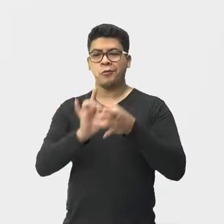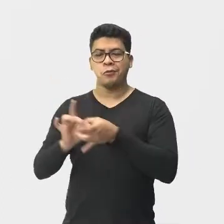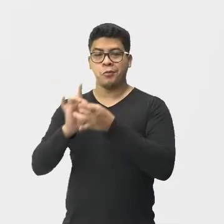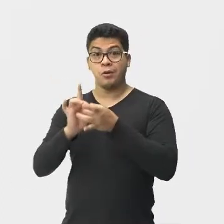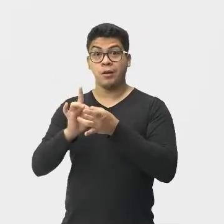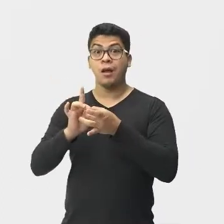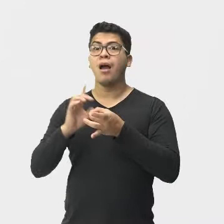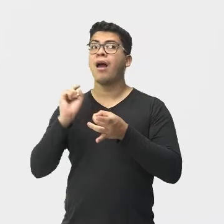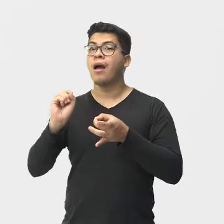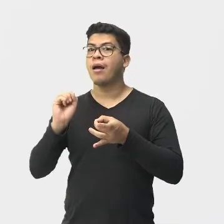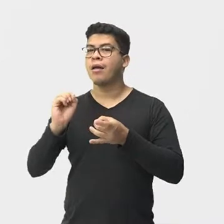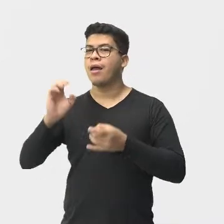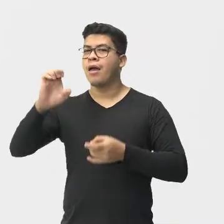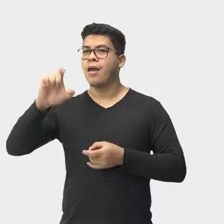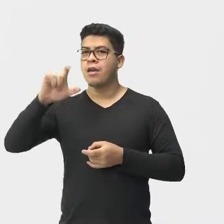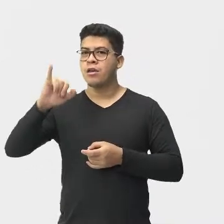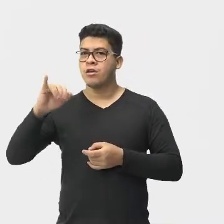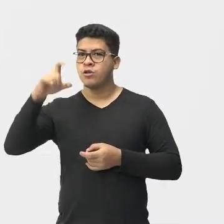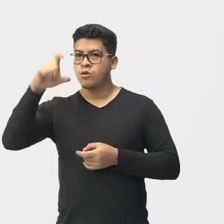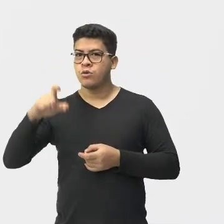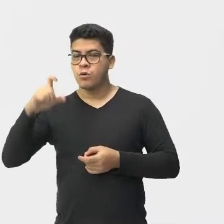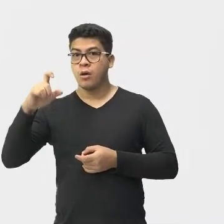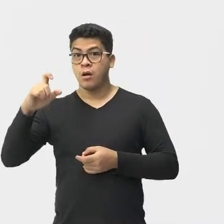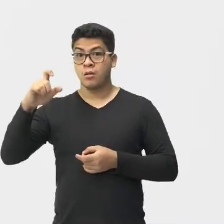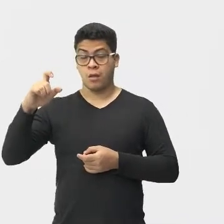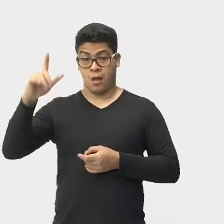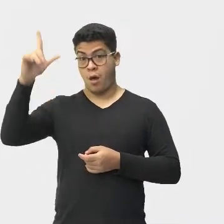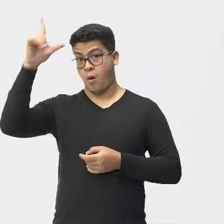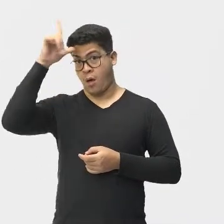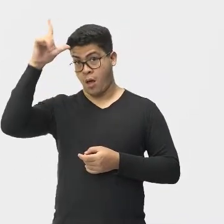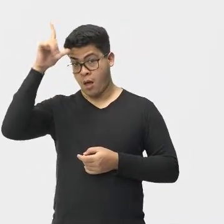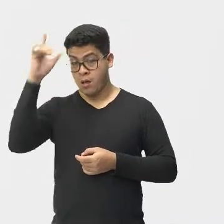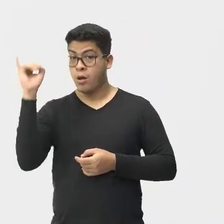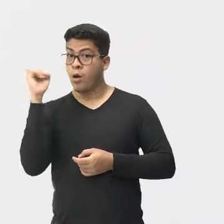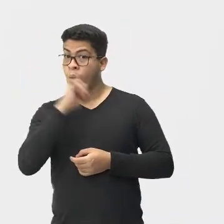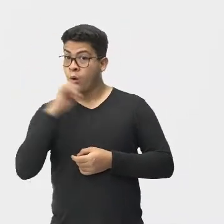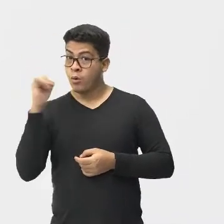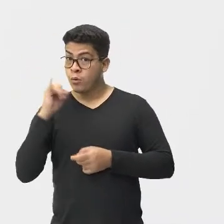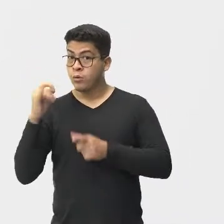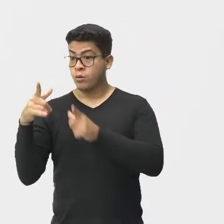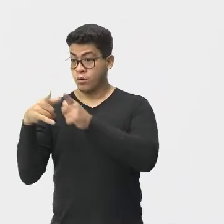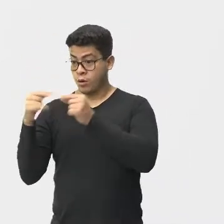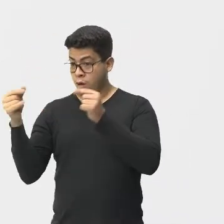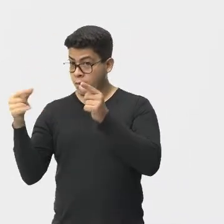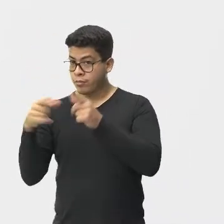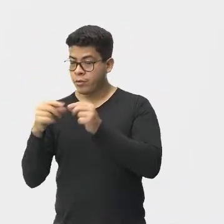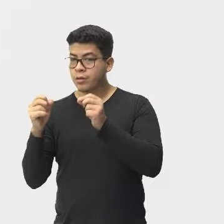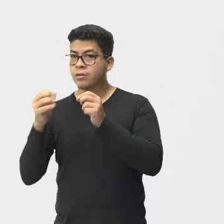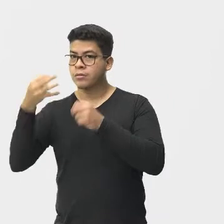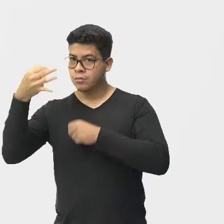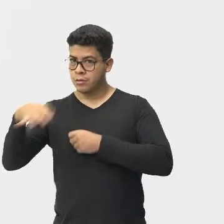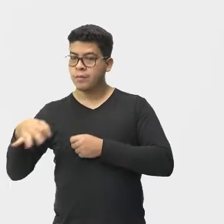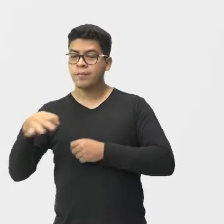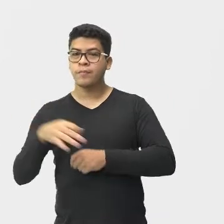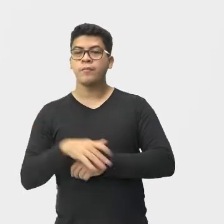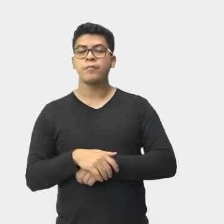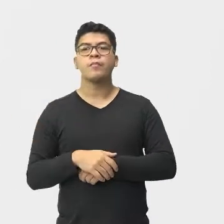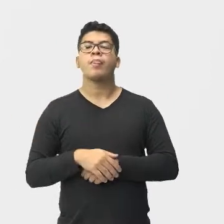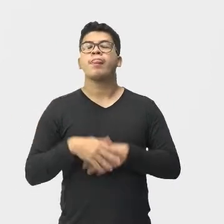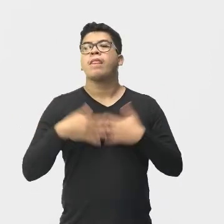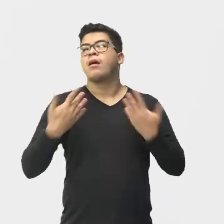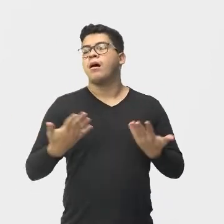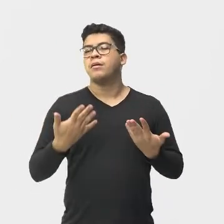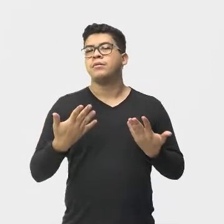é o eixo? Alemanha, Itália e Japão, certo? Após conquistar a